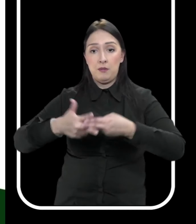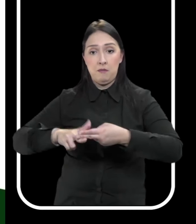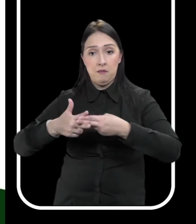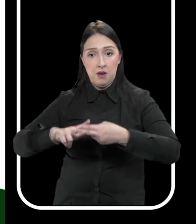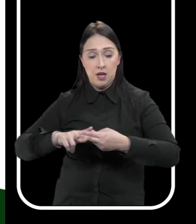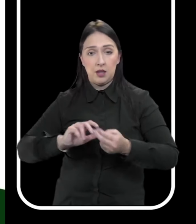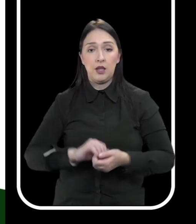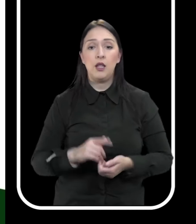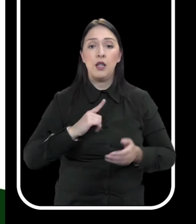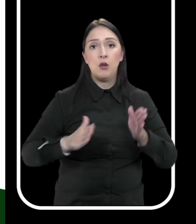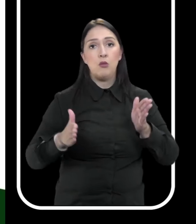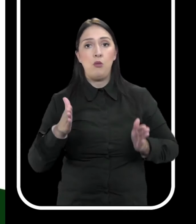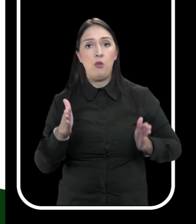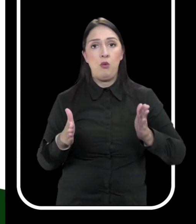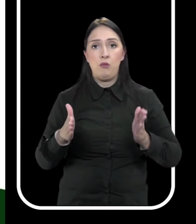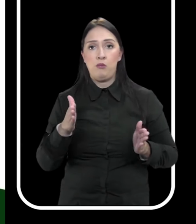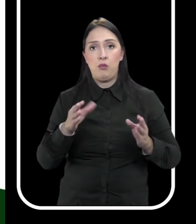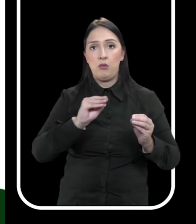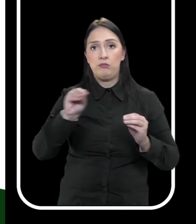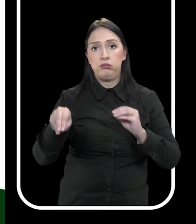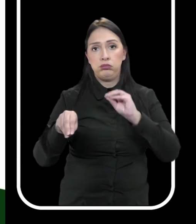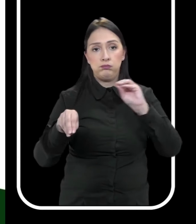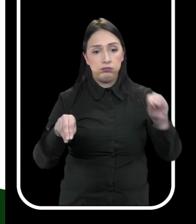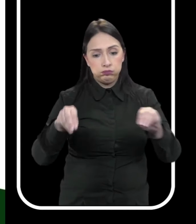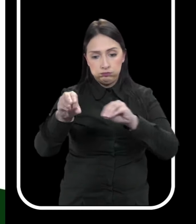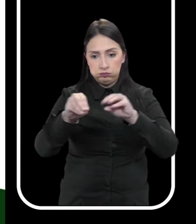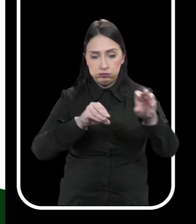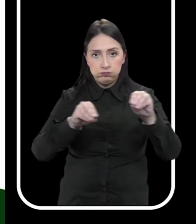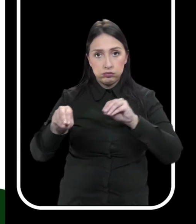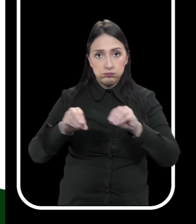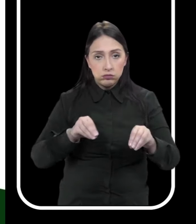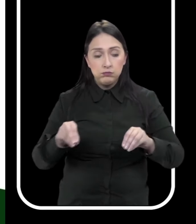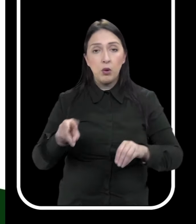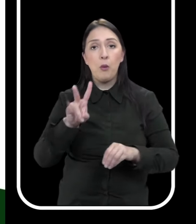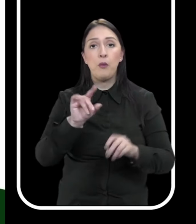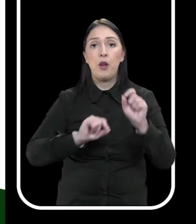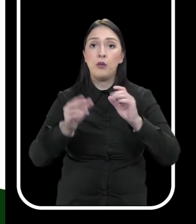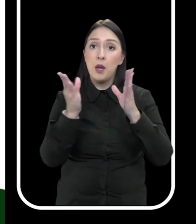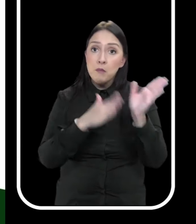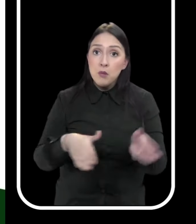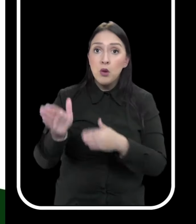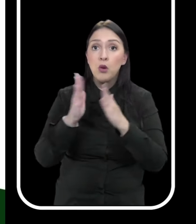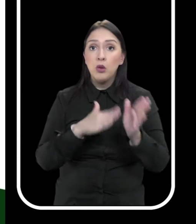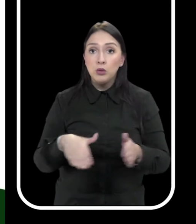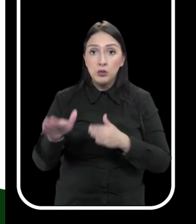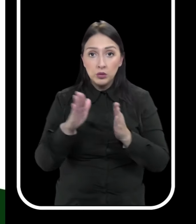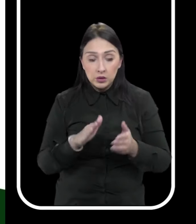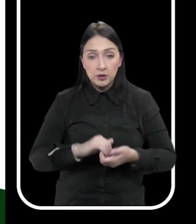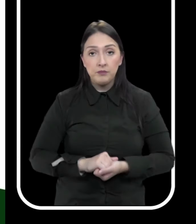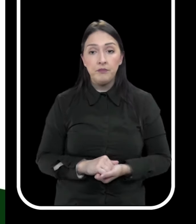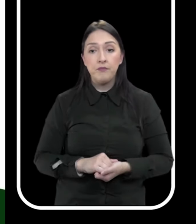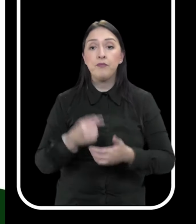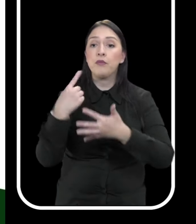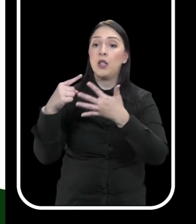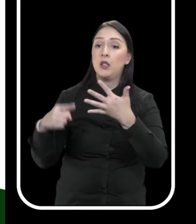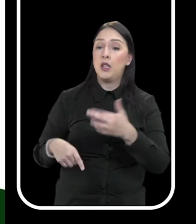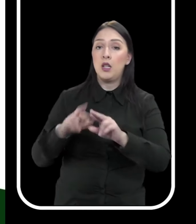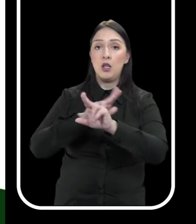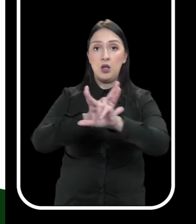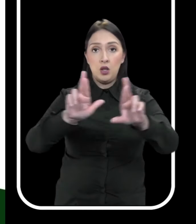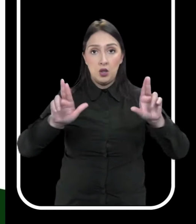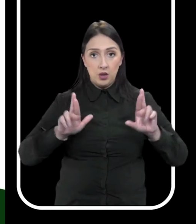duas máquinas. Existe um robô que alimenta essas duas máquinas. Essas duas máquinas vão produzir, correto?